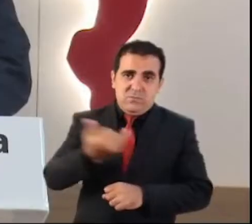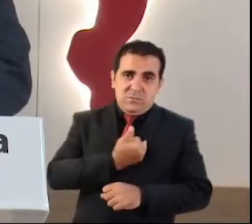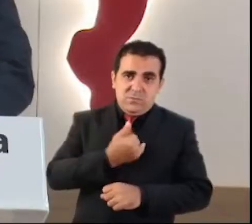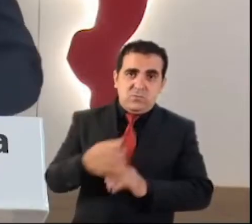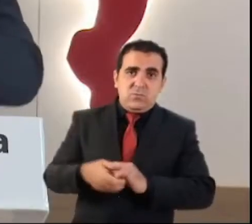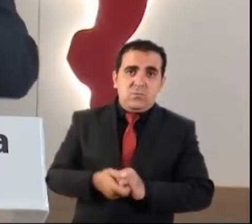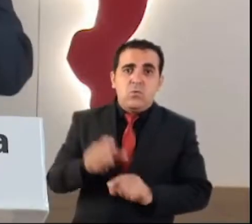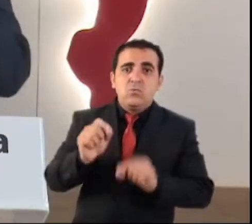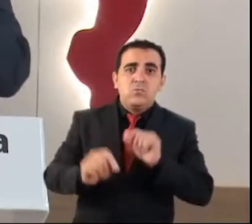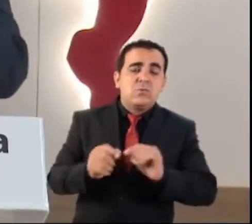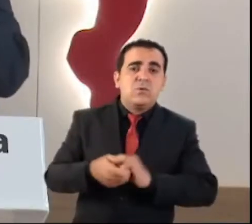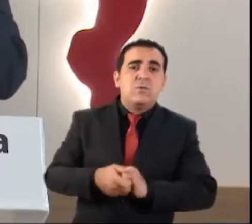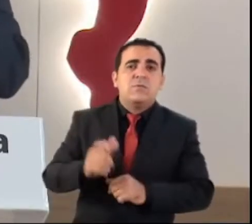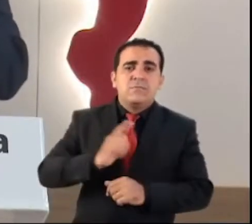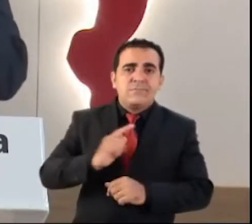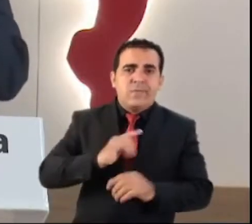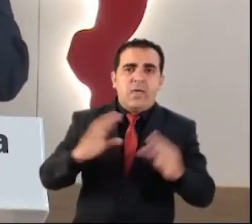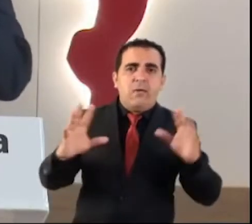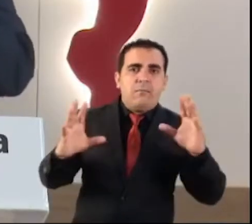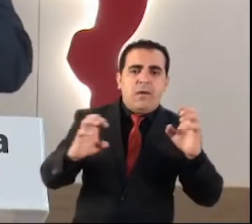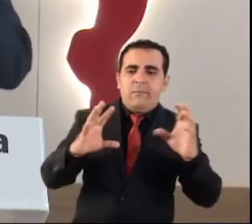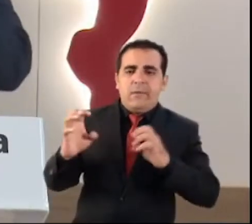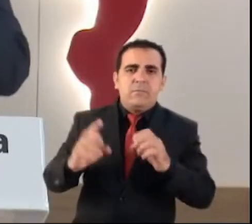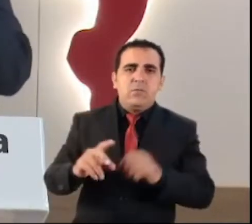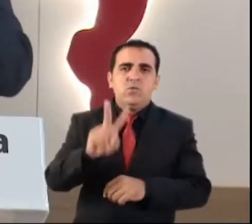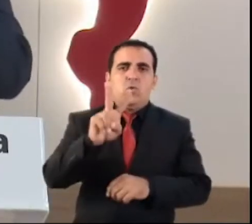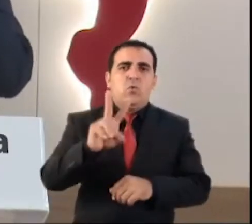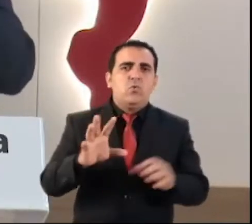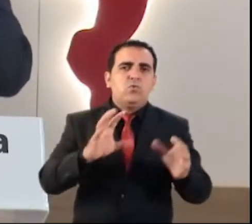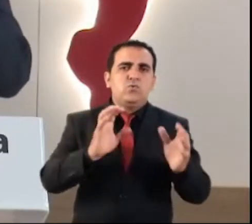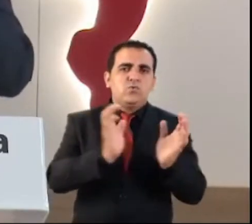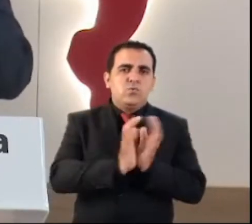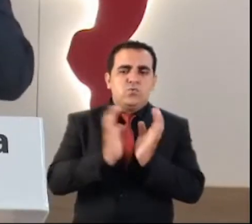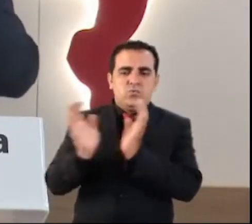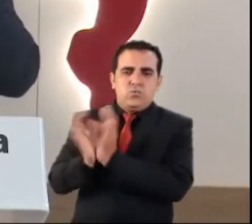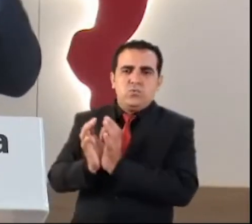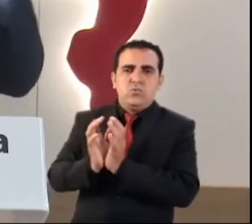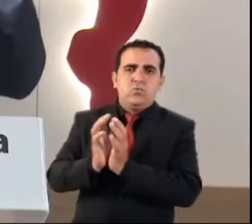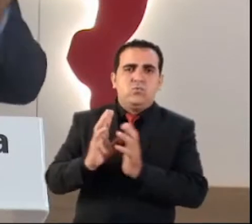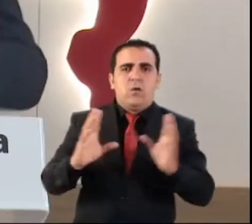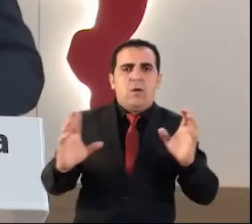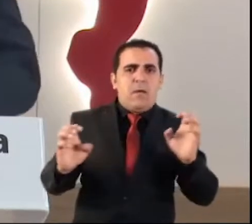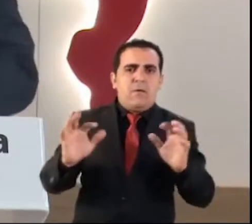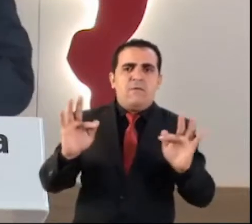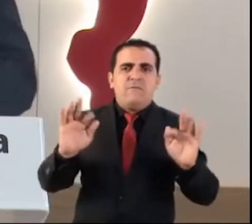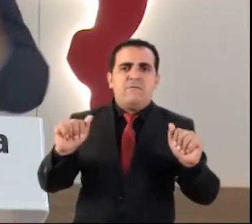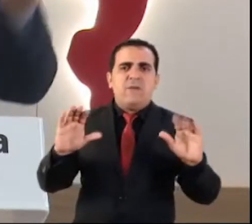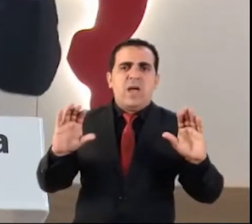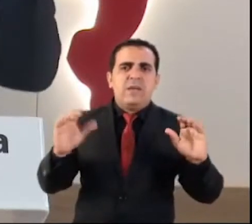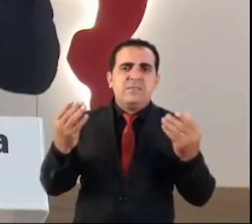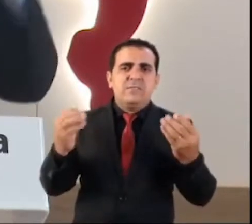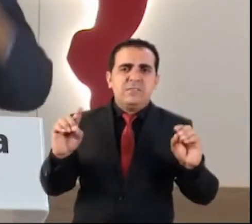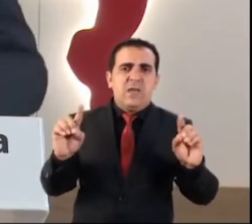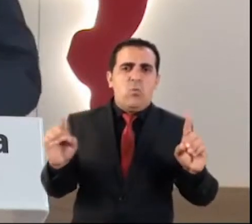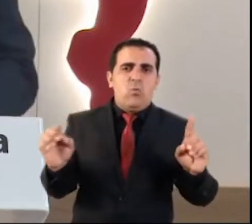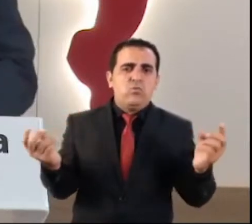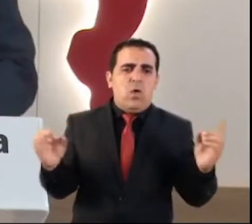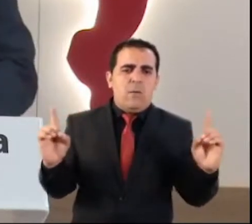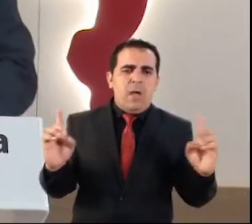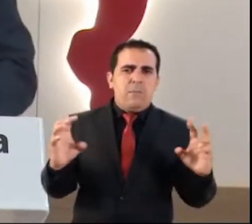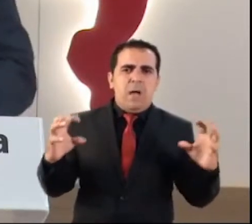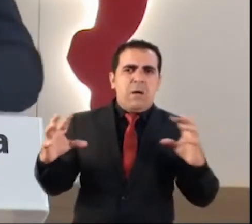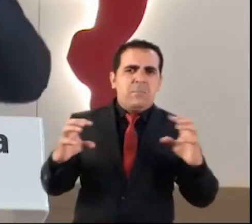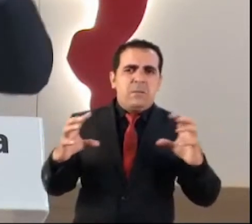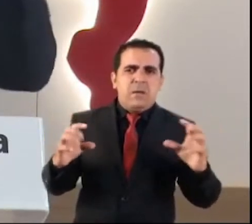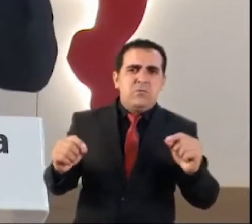proximidade das eleições muitas dúvidas também surgiram sobre a fiscalização de eventos eleitorais mais o governador deixou claro